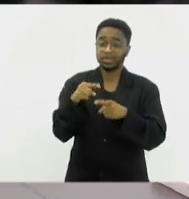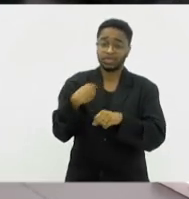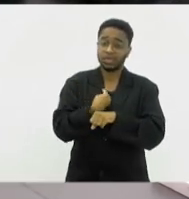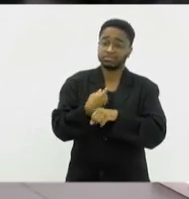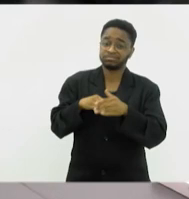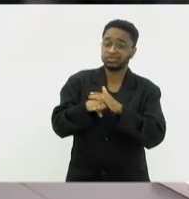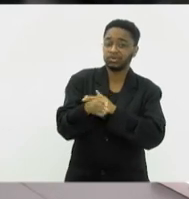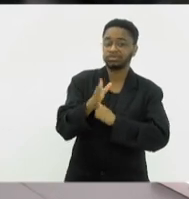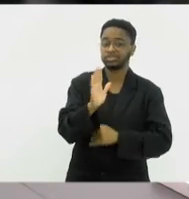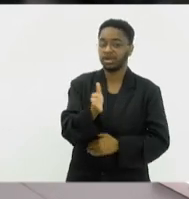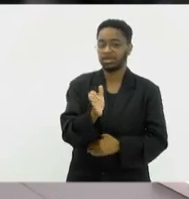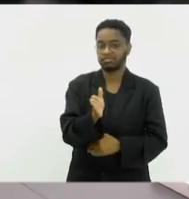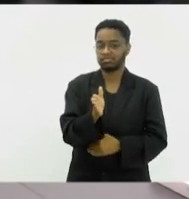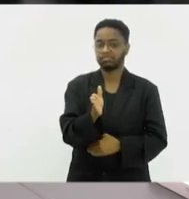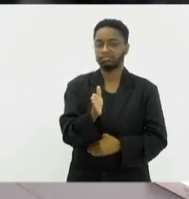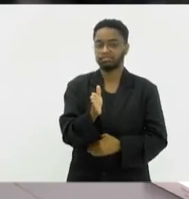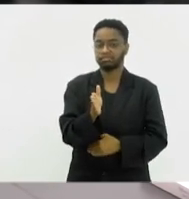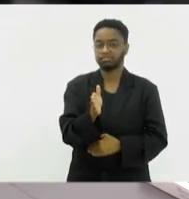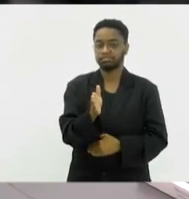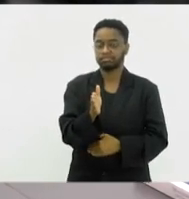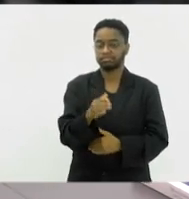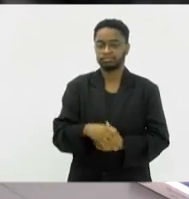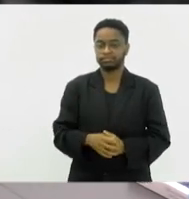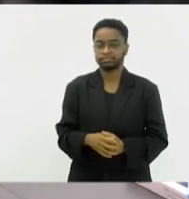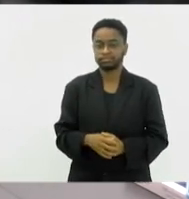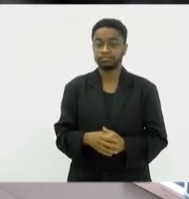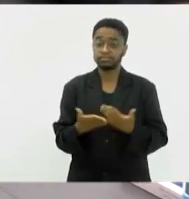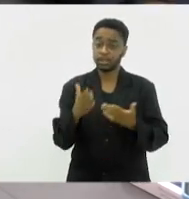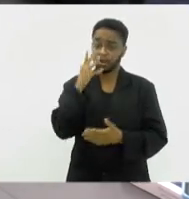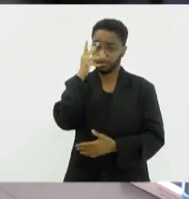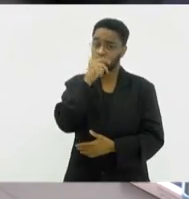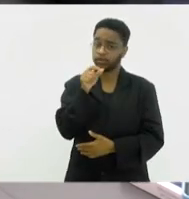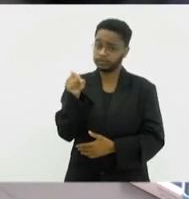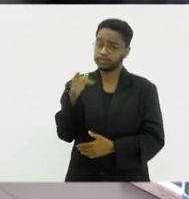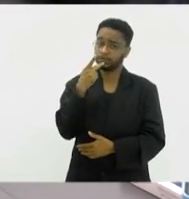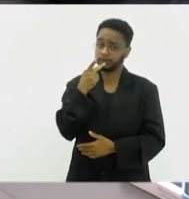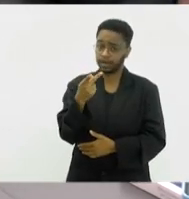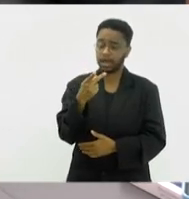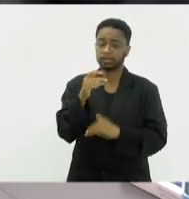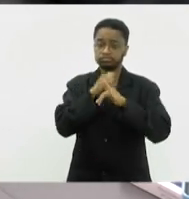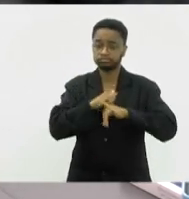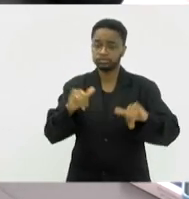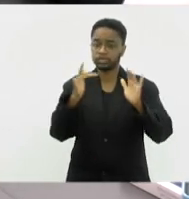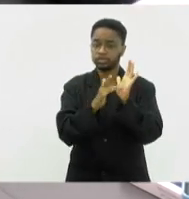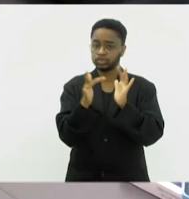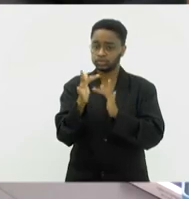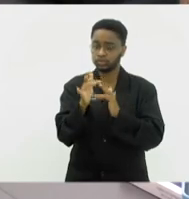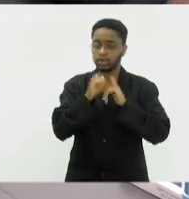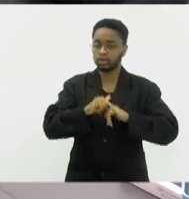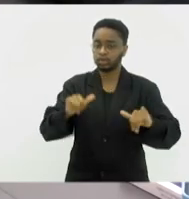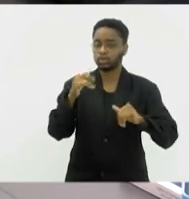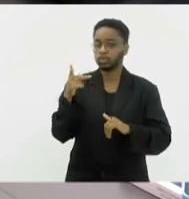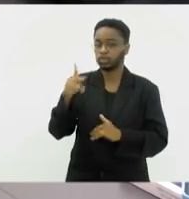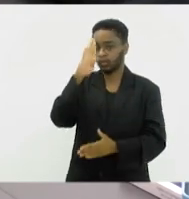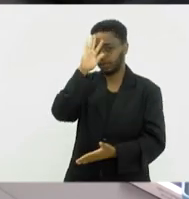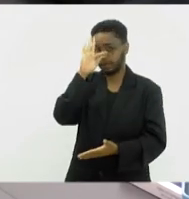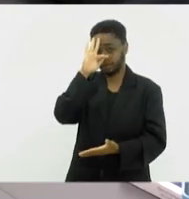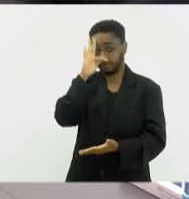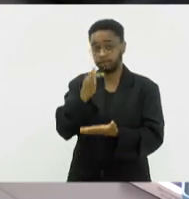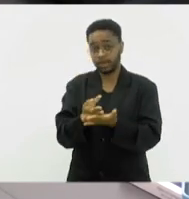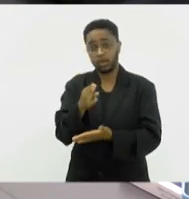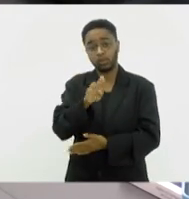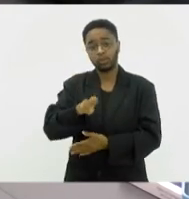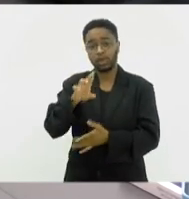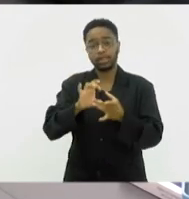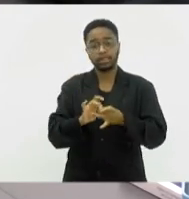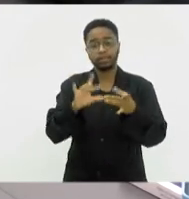nossa, tá, Erivelto? E é bonito você professar Jesus, professar sua fé, usando a